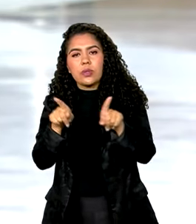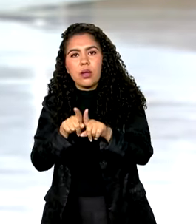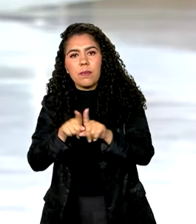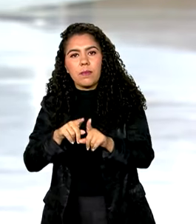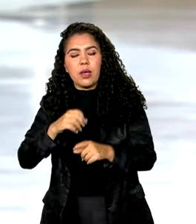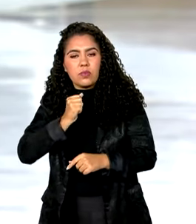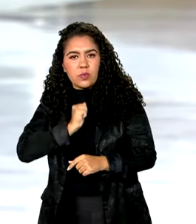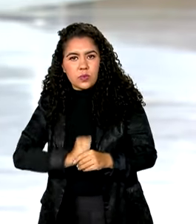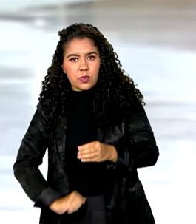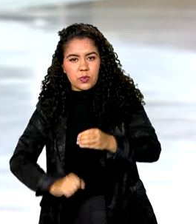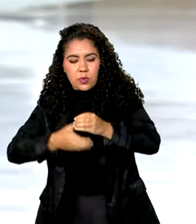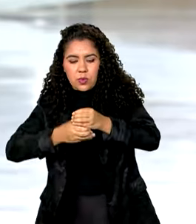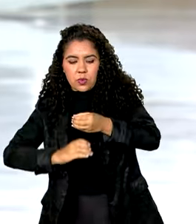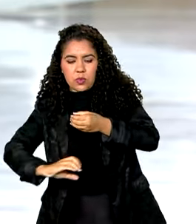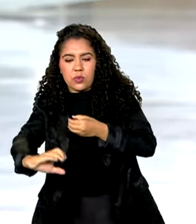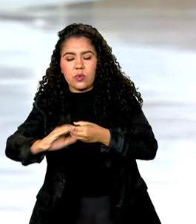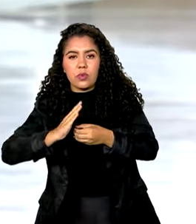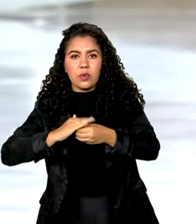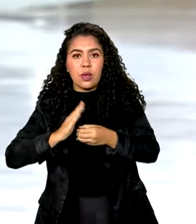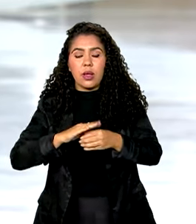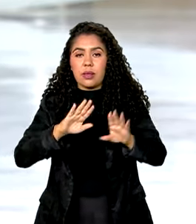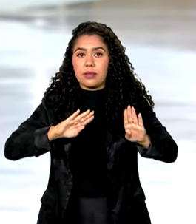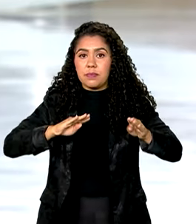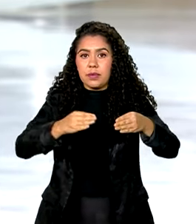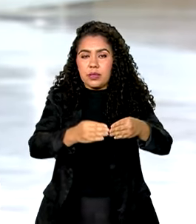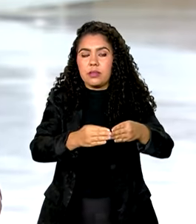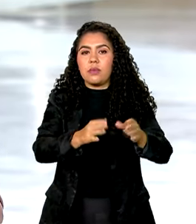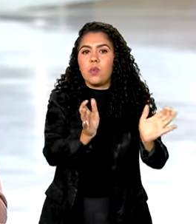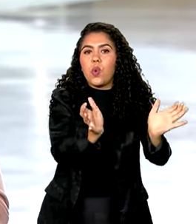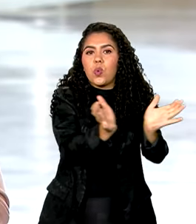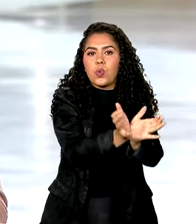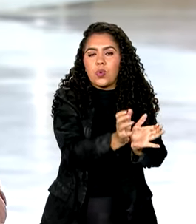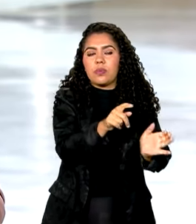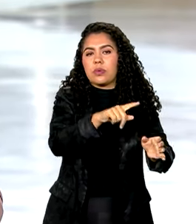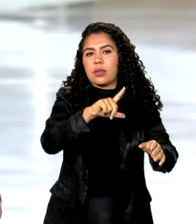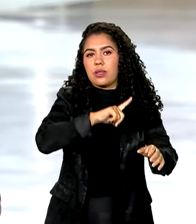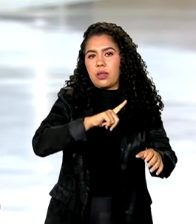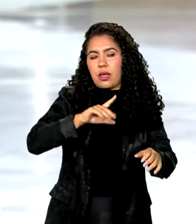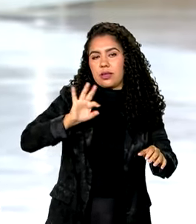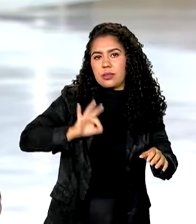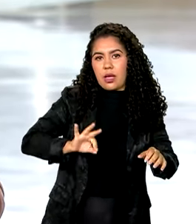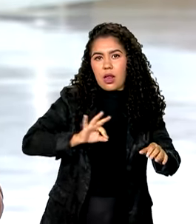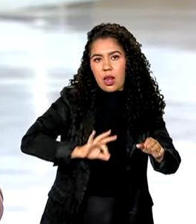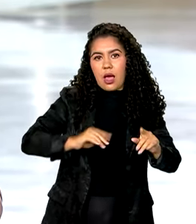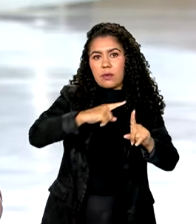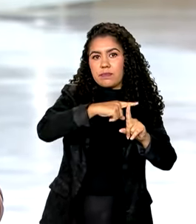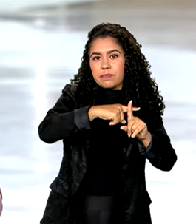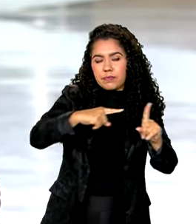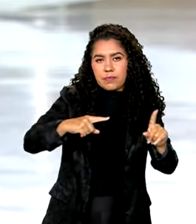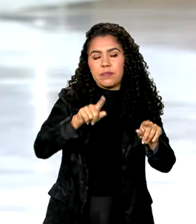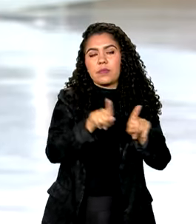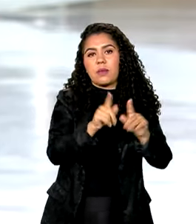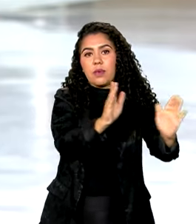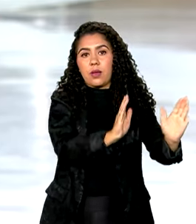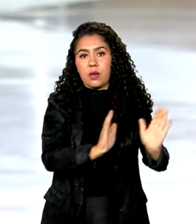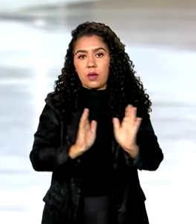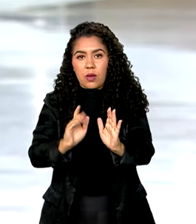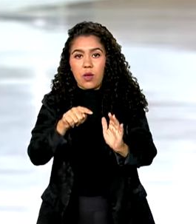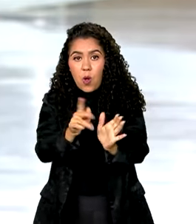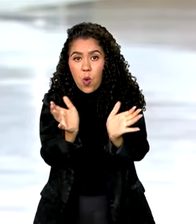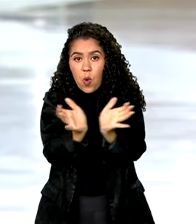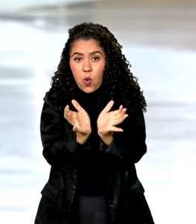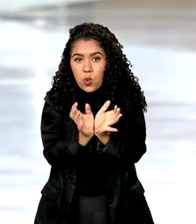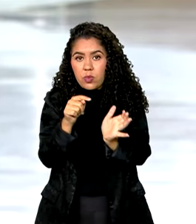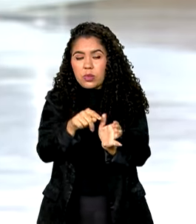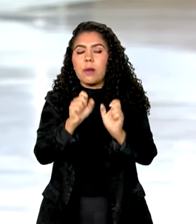os usuários que têm a renda per capita de até meio salário mínimo, que estão inscritos no Cadastro Único. Um outro grupo que pode ser beneficiado com essa